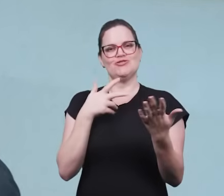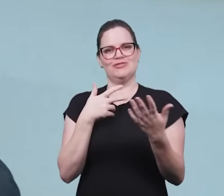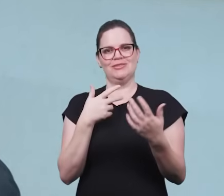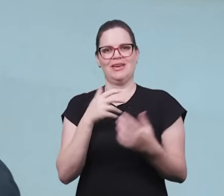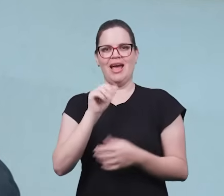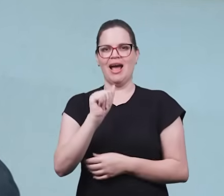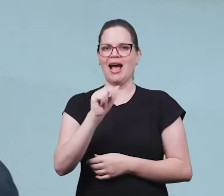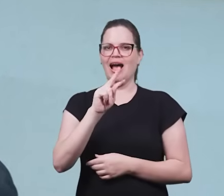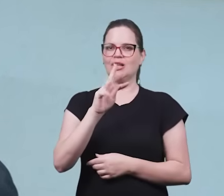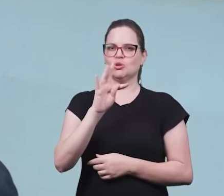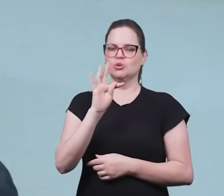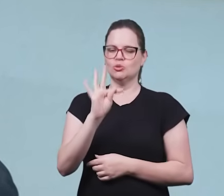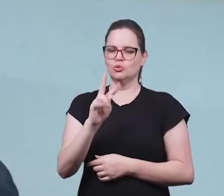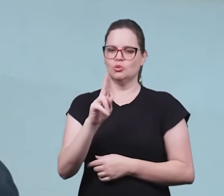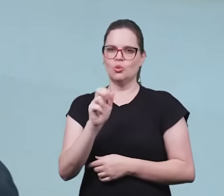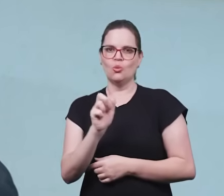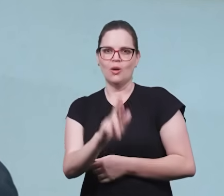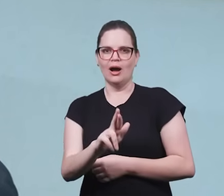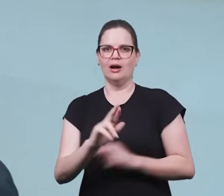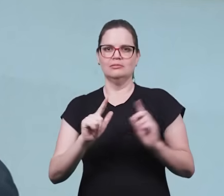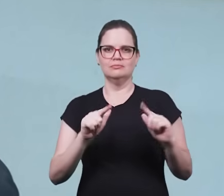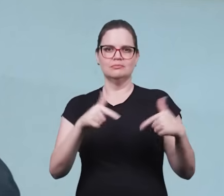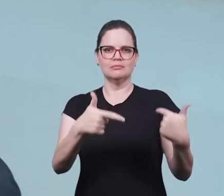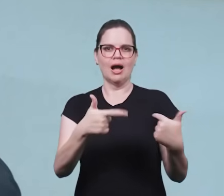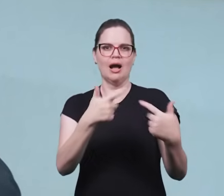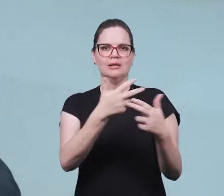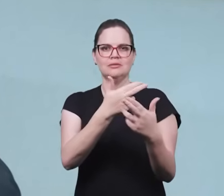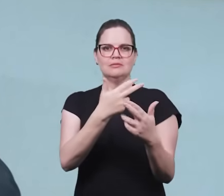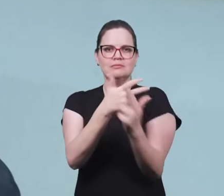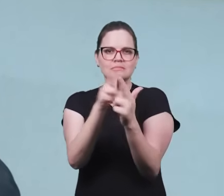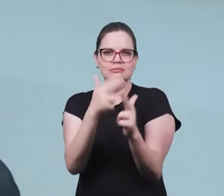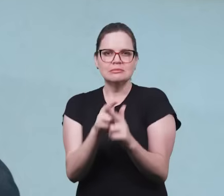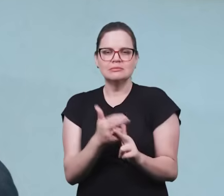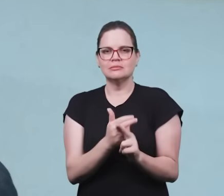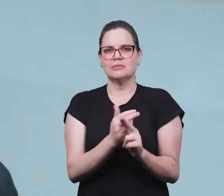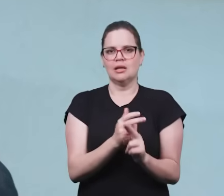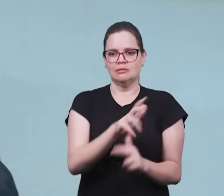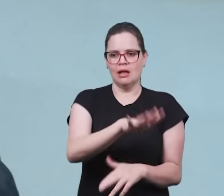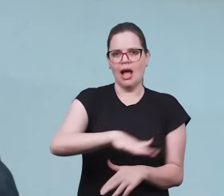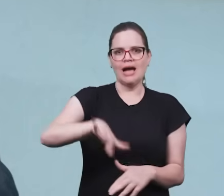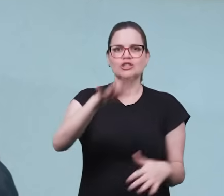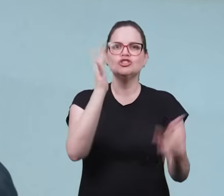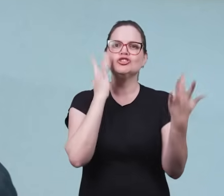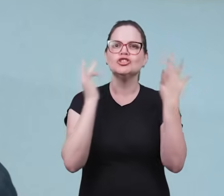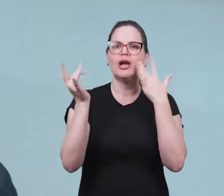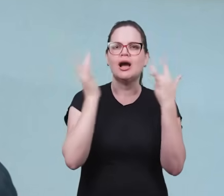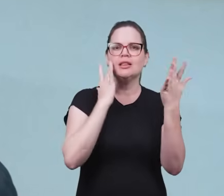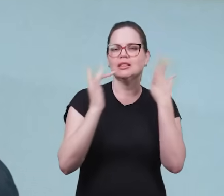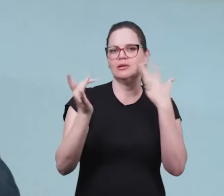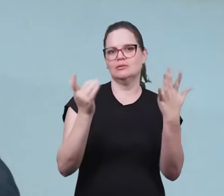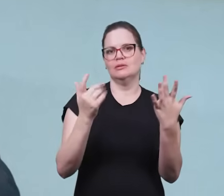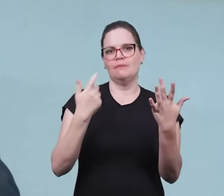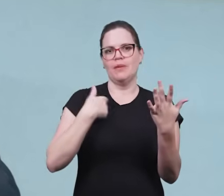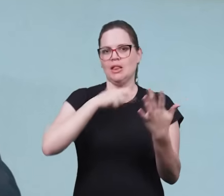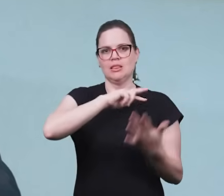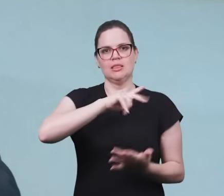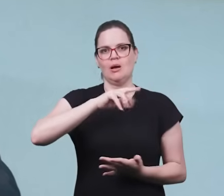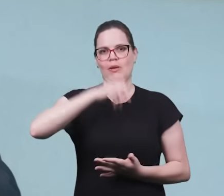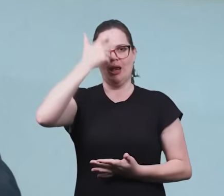as peças teatrais, as encenações. Então aqueles que estavam no palco atuando, eles estavam